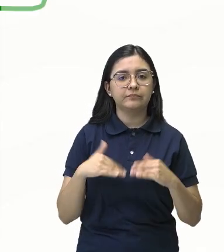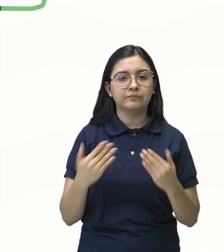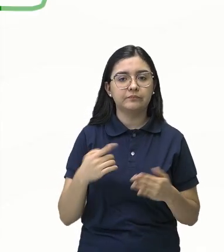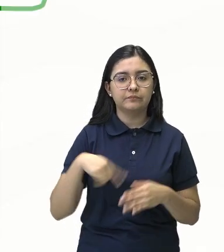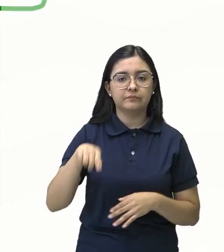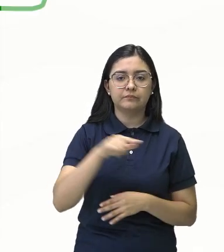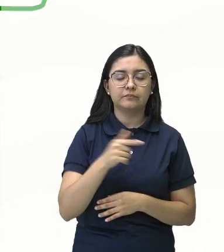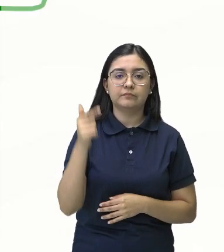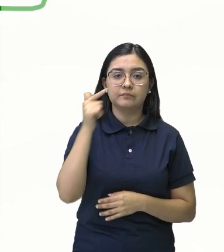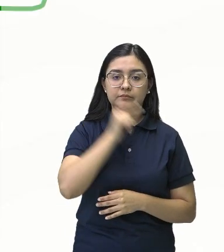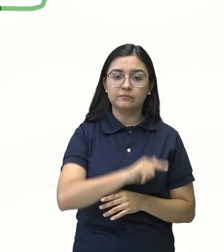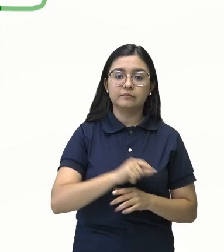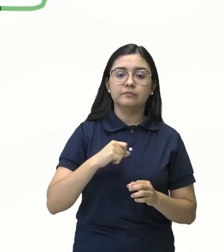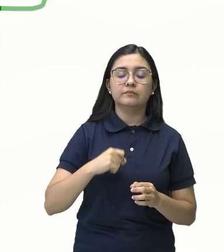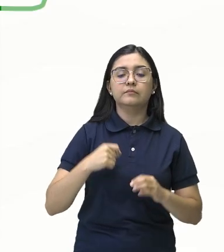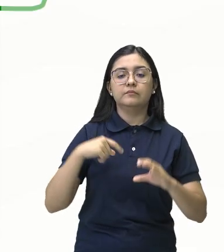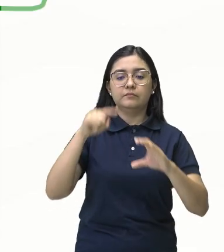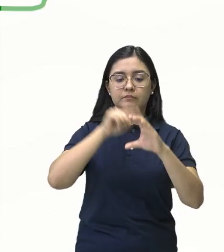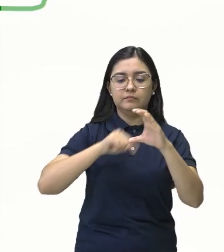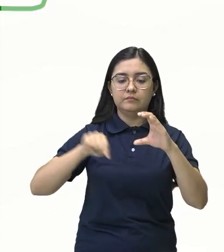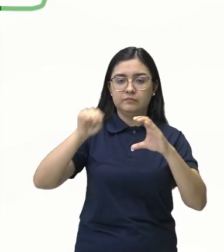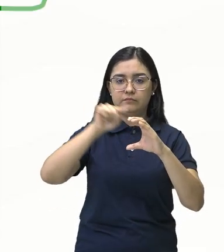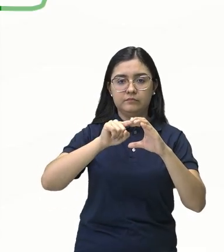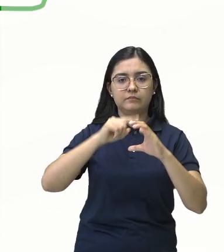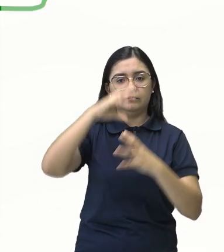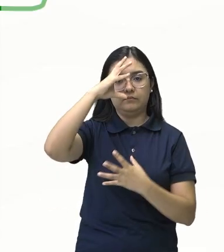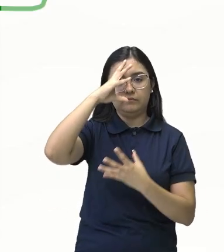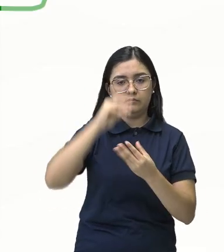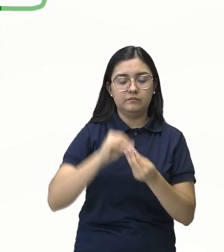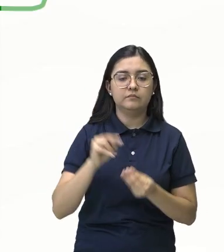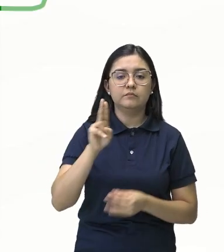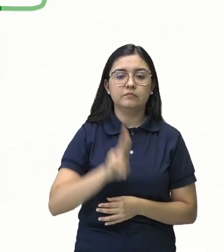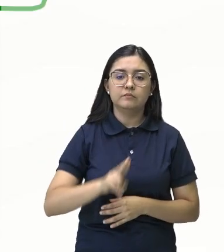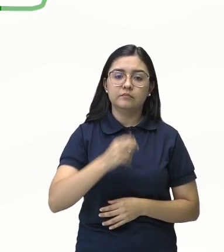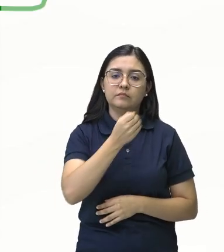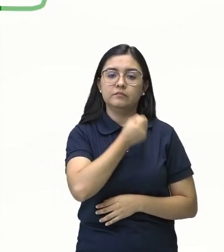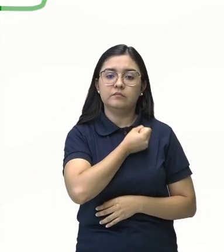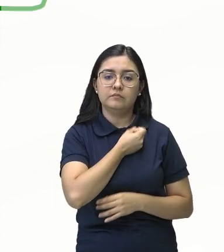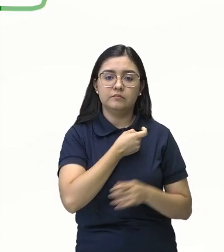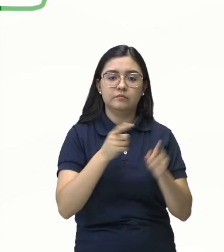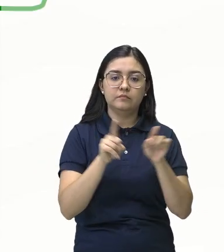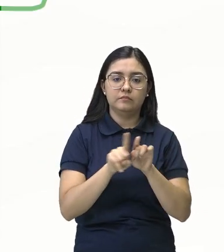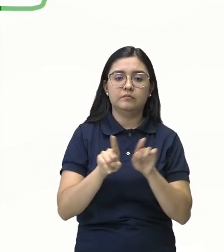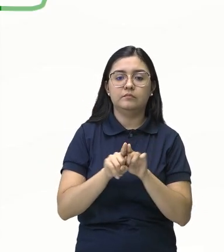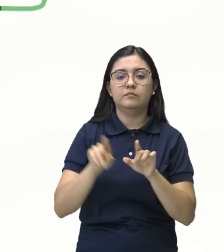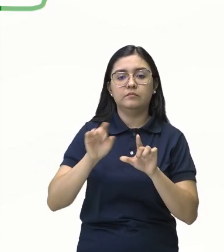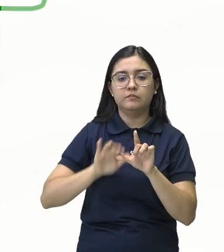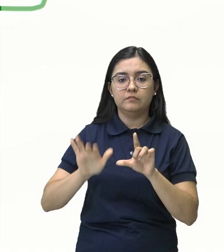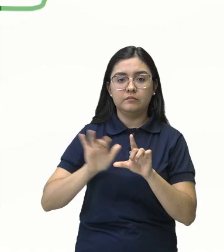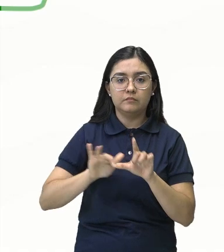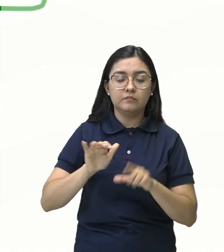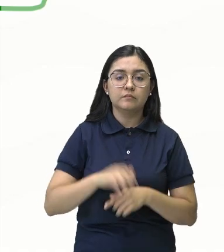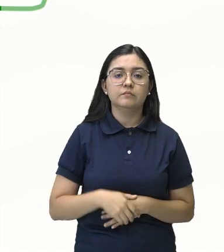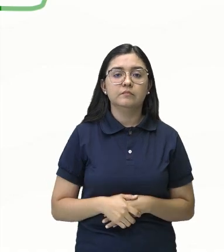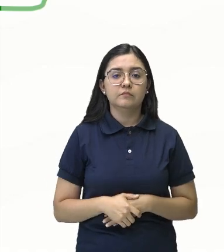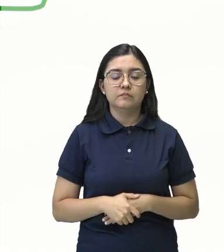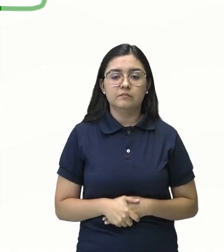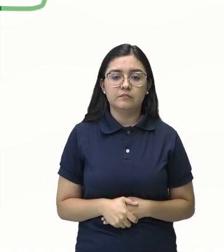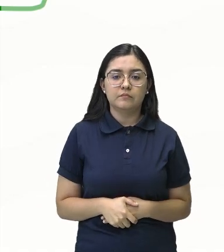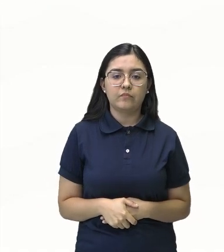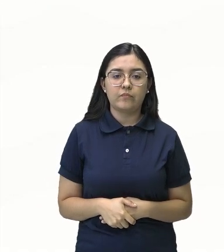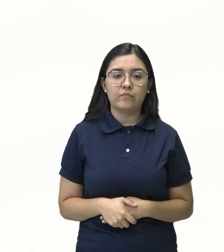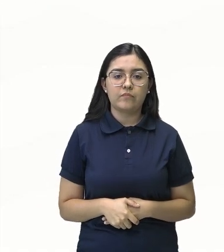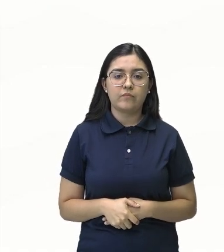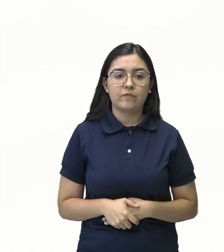consegue fazer a leitura aí do gráfico, né, utilizando aí os números e a legenda, tá